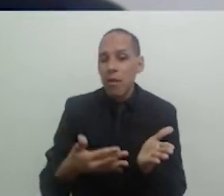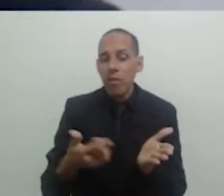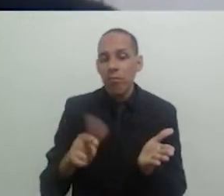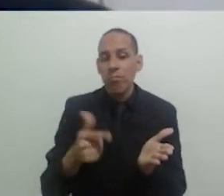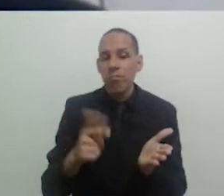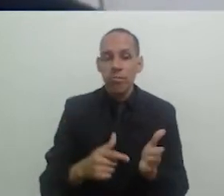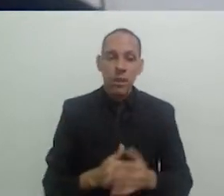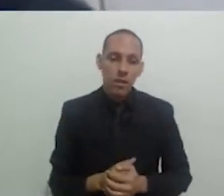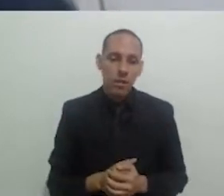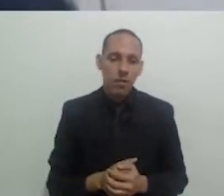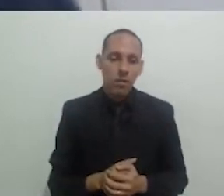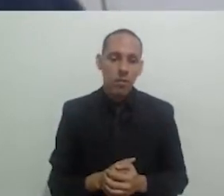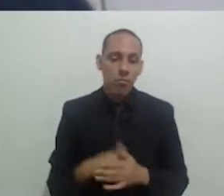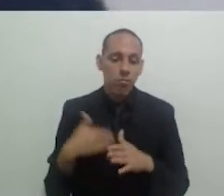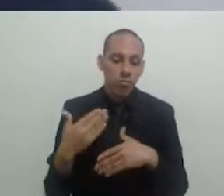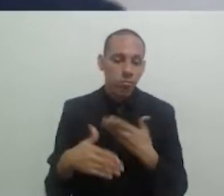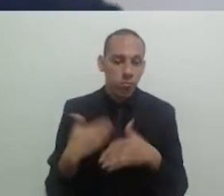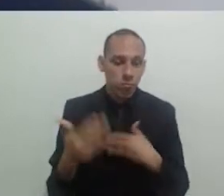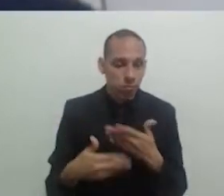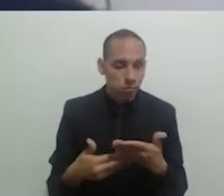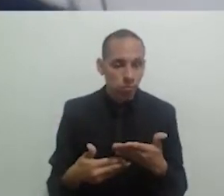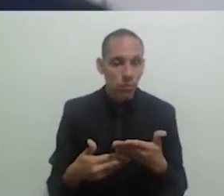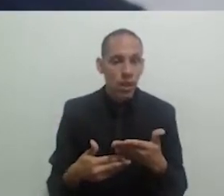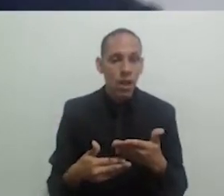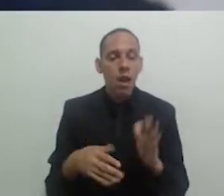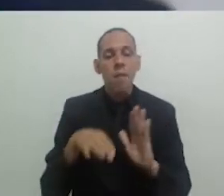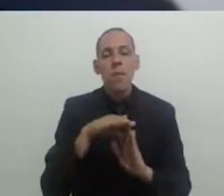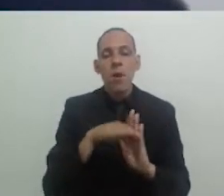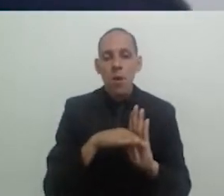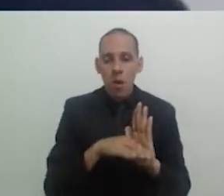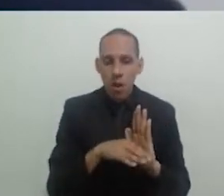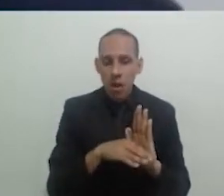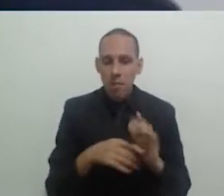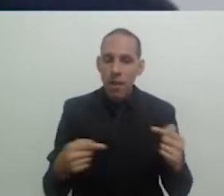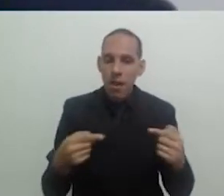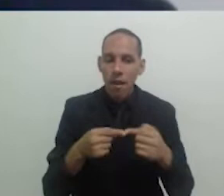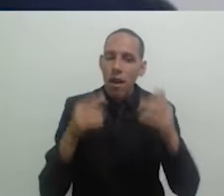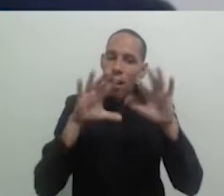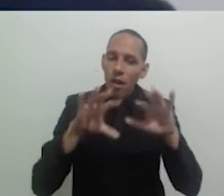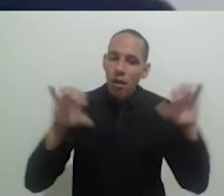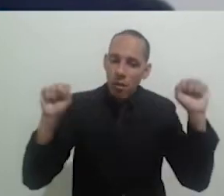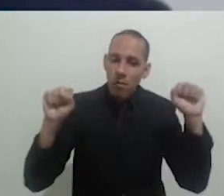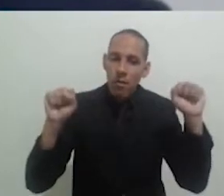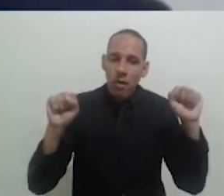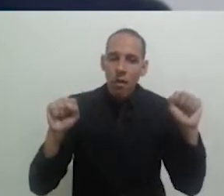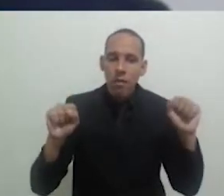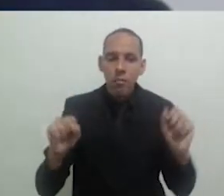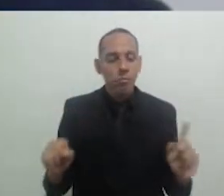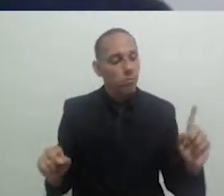Após a instauração do procedimento no âmbito do tribunal, as partes apresentaram suas defesas.